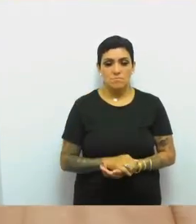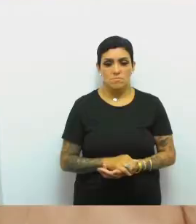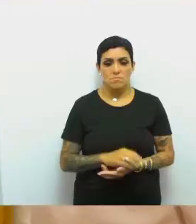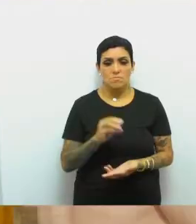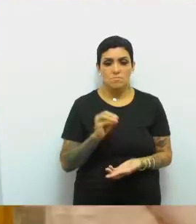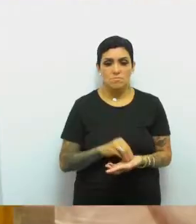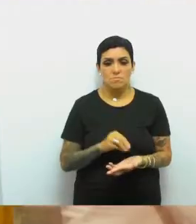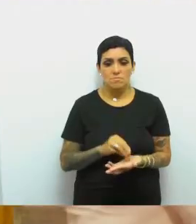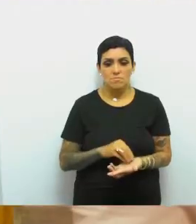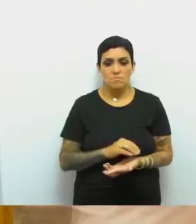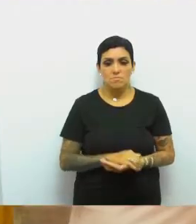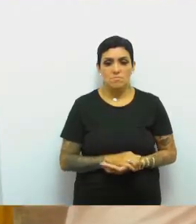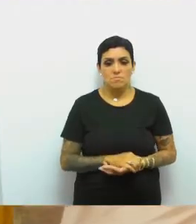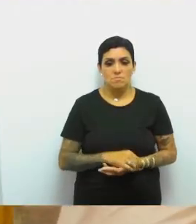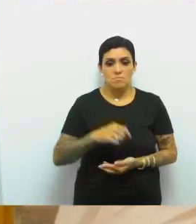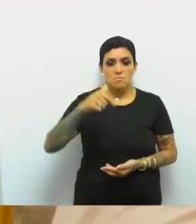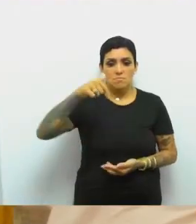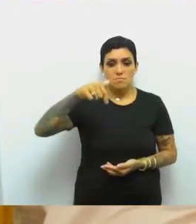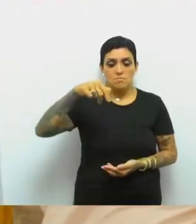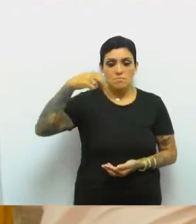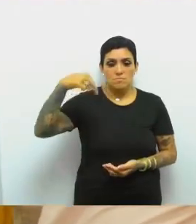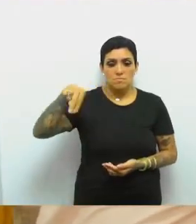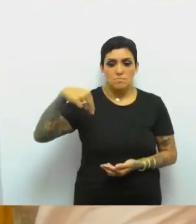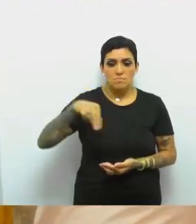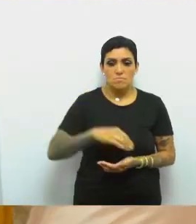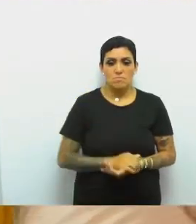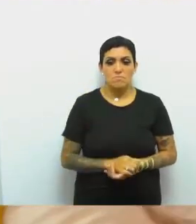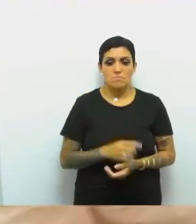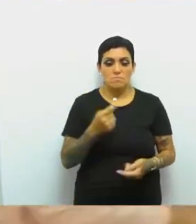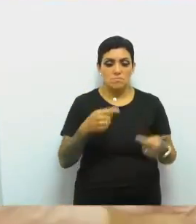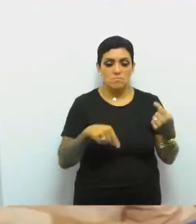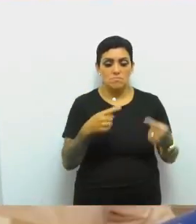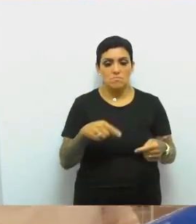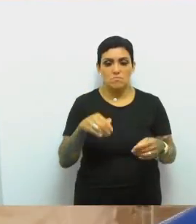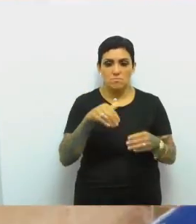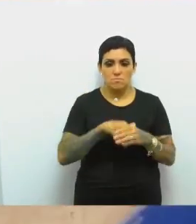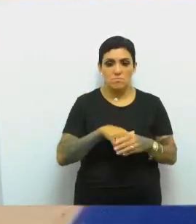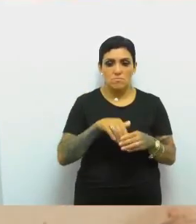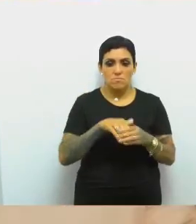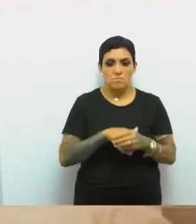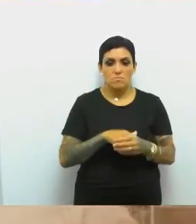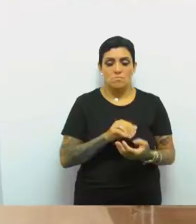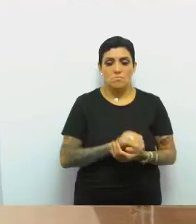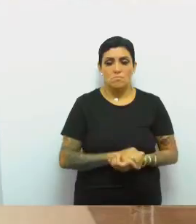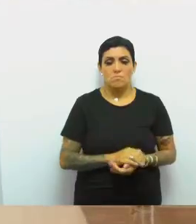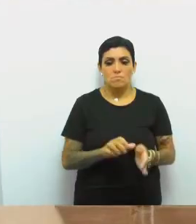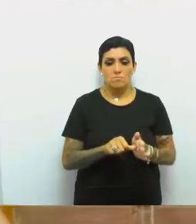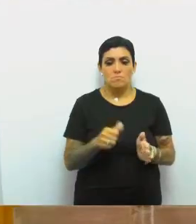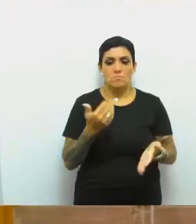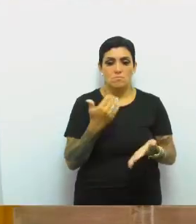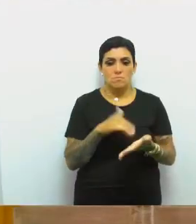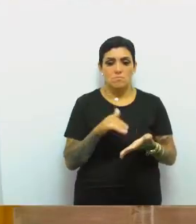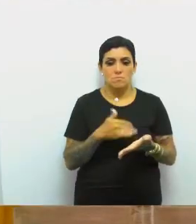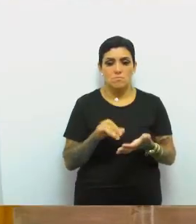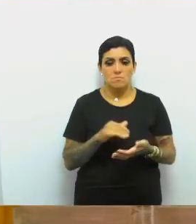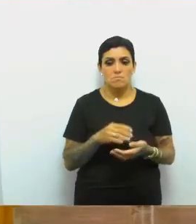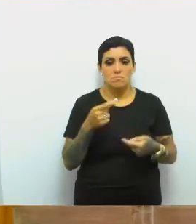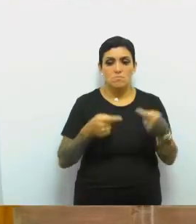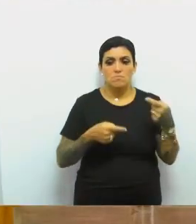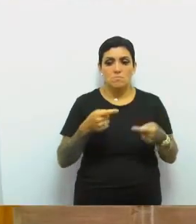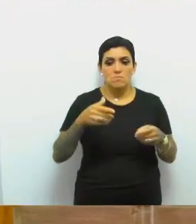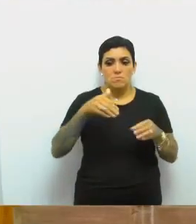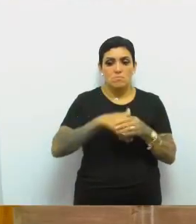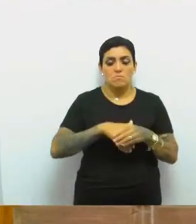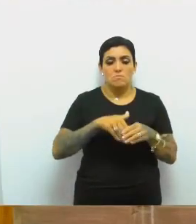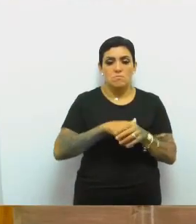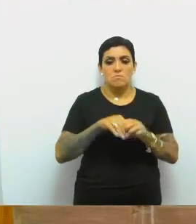sua ausência na ordinária dia 7 de novembro de 2024. Colocar em discussão em votação as matérias lidas pelo primeiro secretário. Em discussão, em votação,